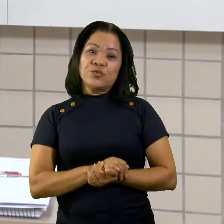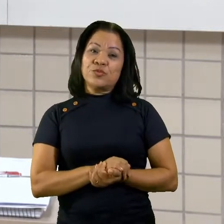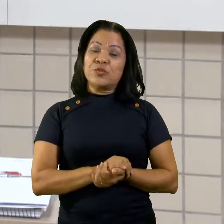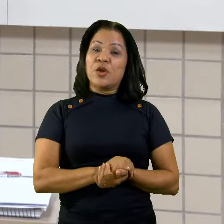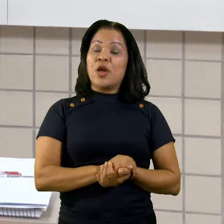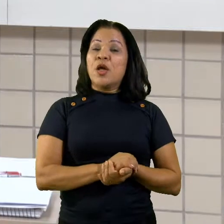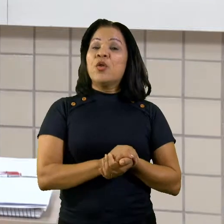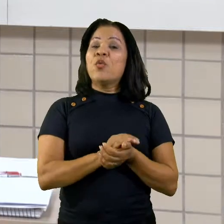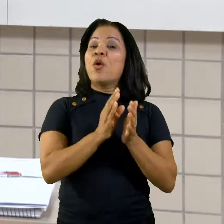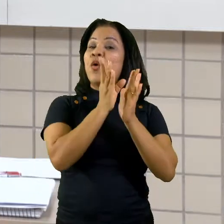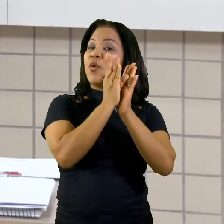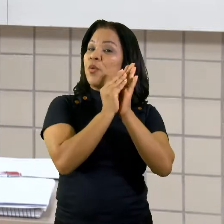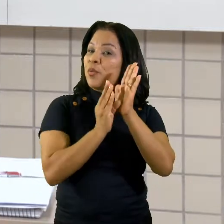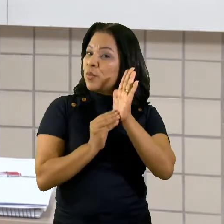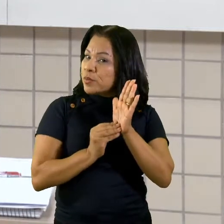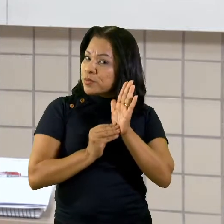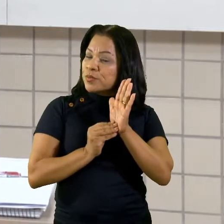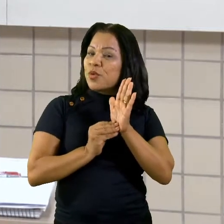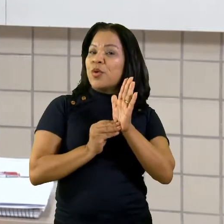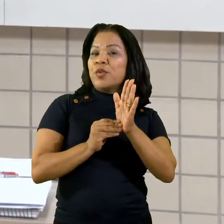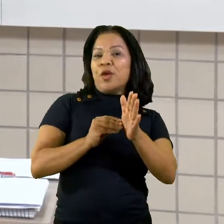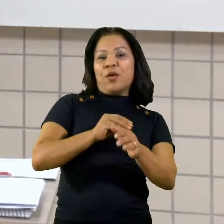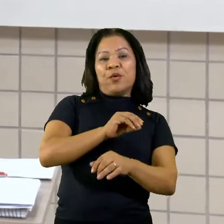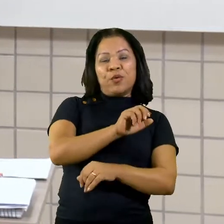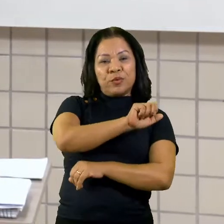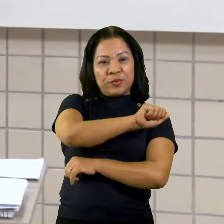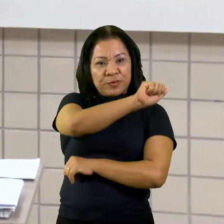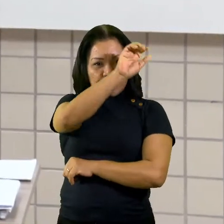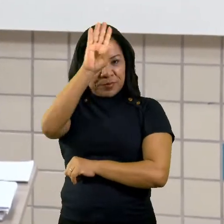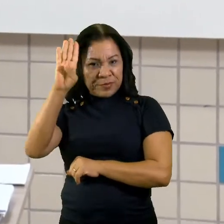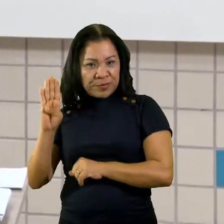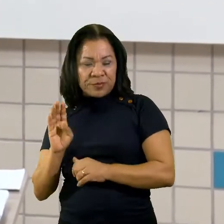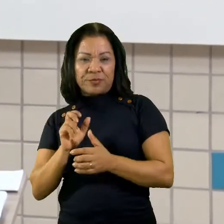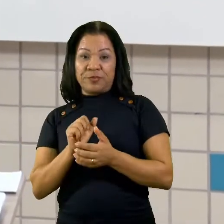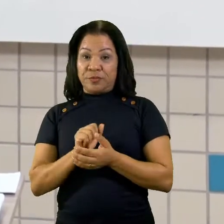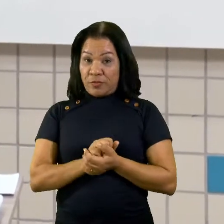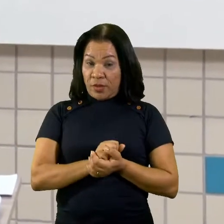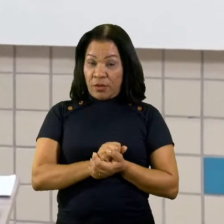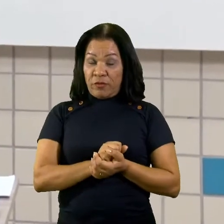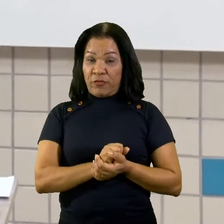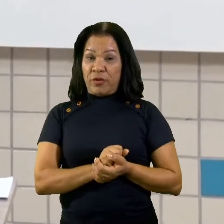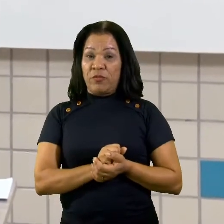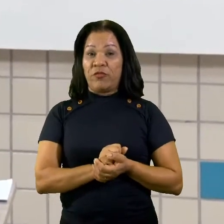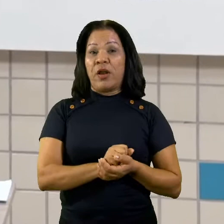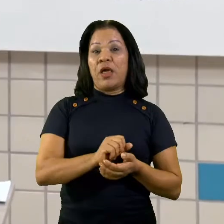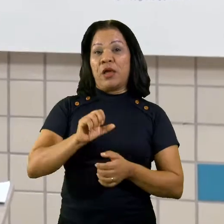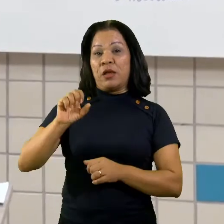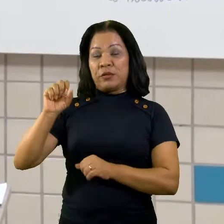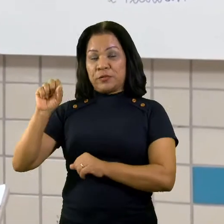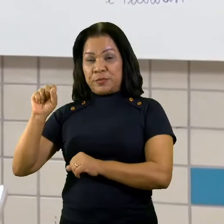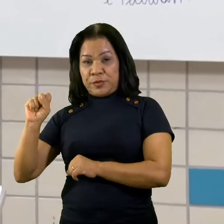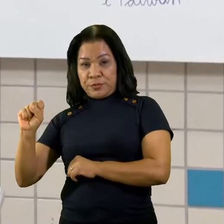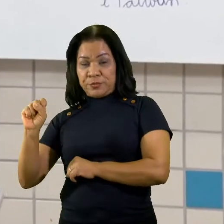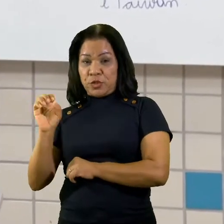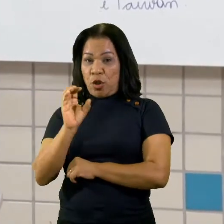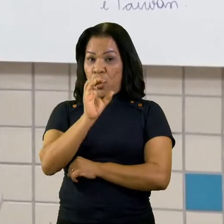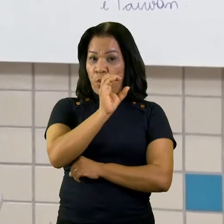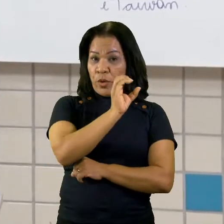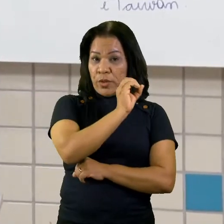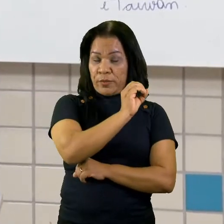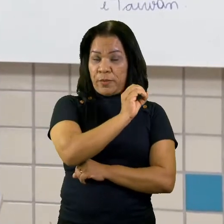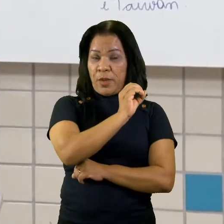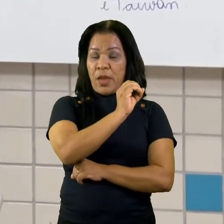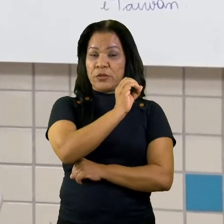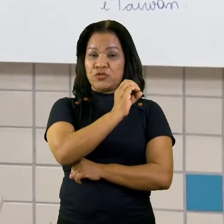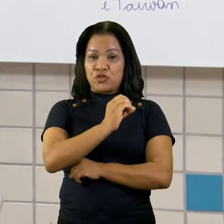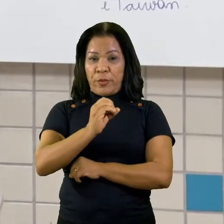sobre o continente asiático. Vamos falar sobre Sudeste Asiático, Oriente Médio e Extremo Oriente. A